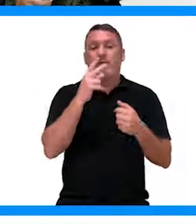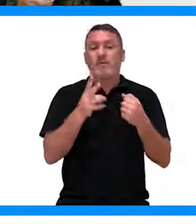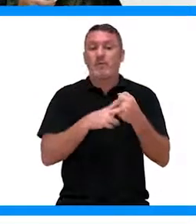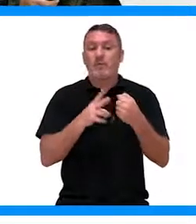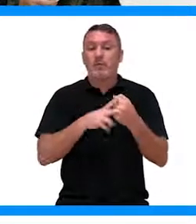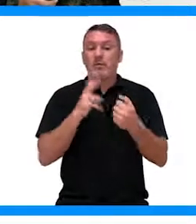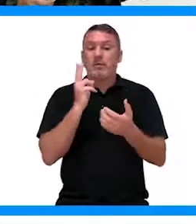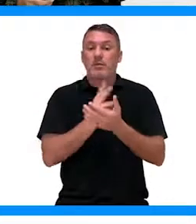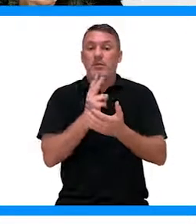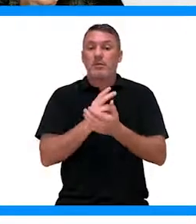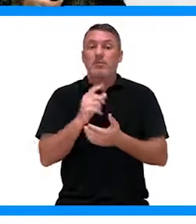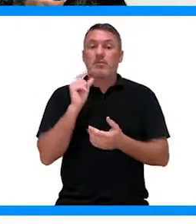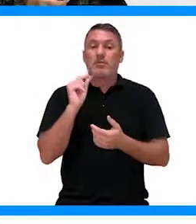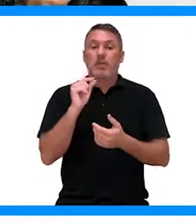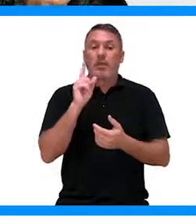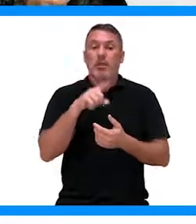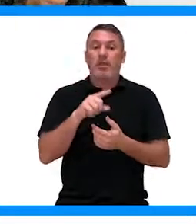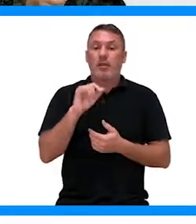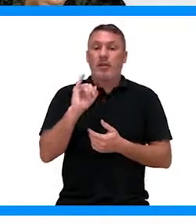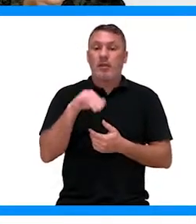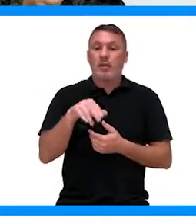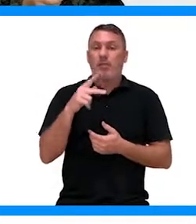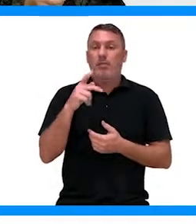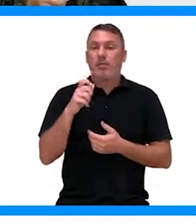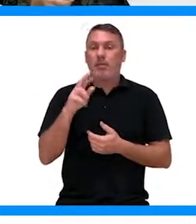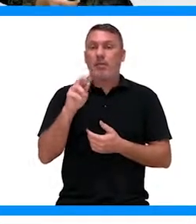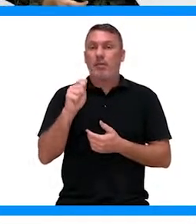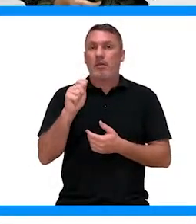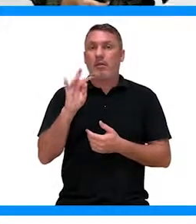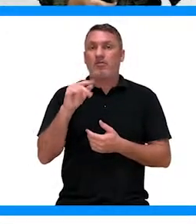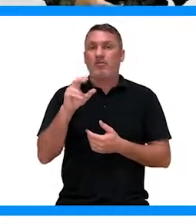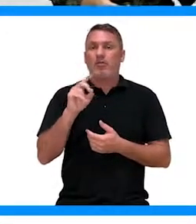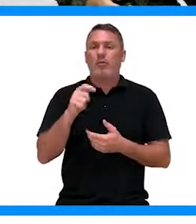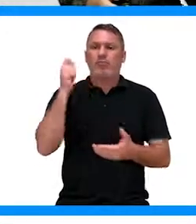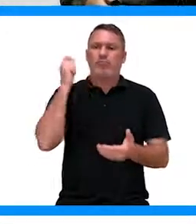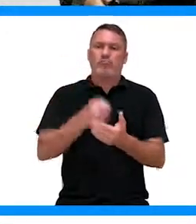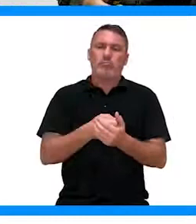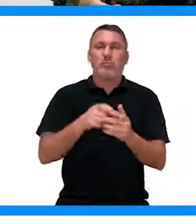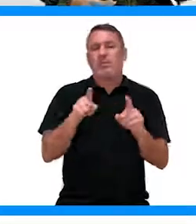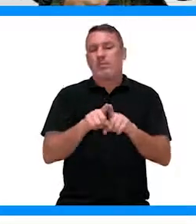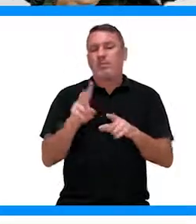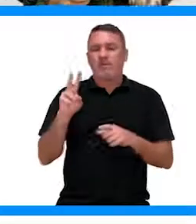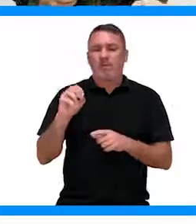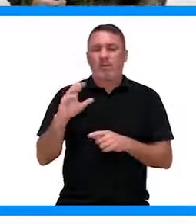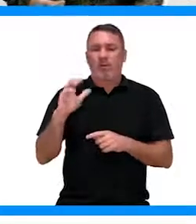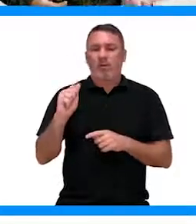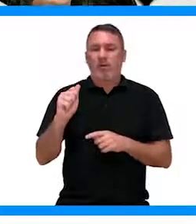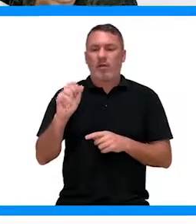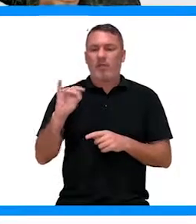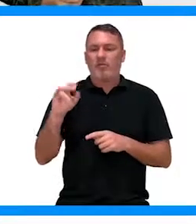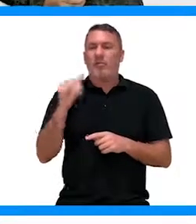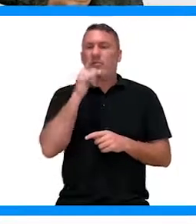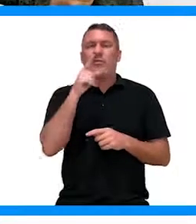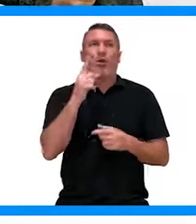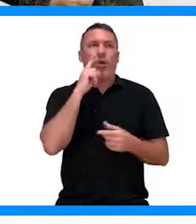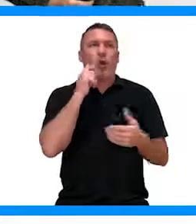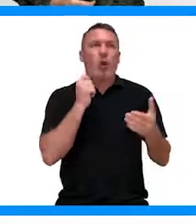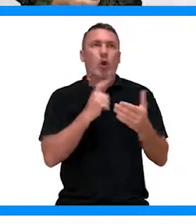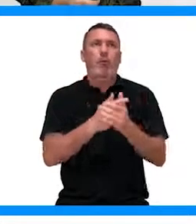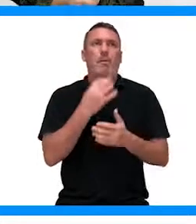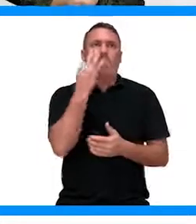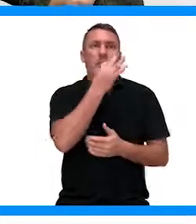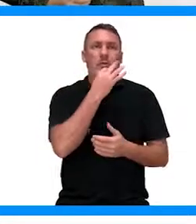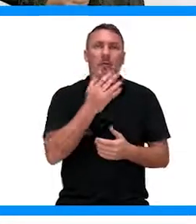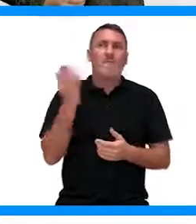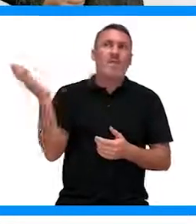é que os verbos são no imperativo e a gente tem a presença do vocativo. Então, por exemplo, compre